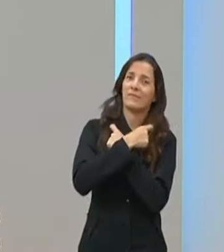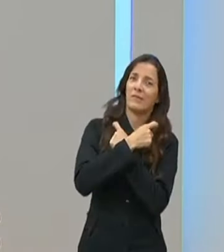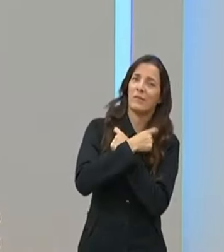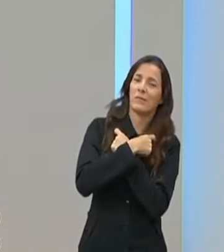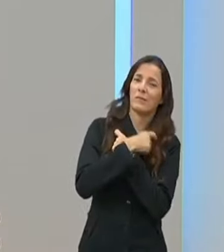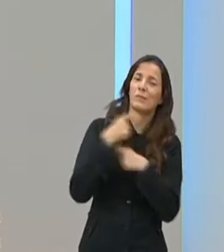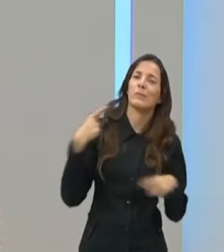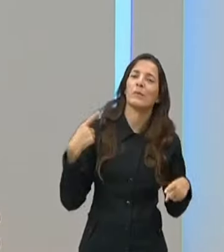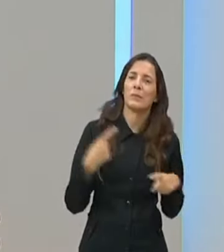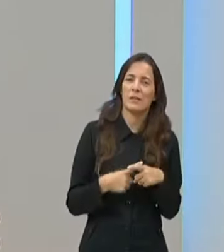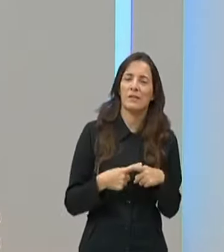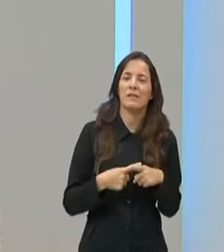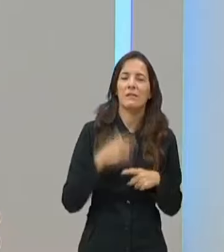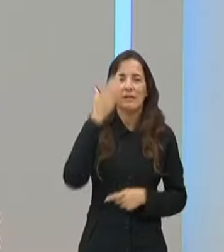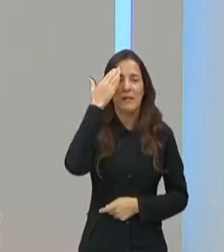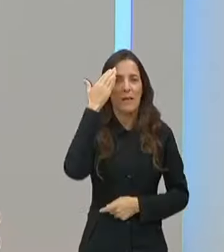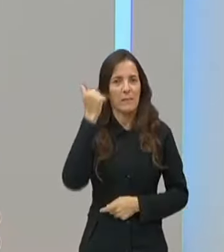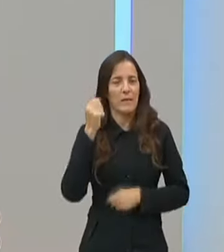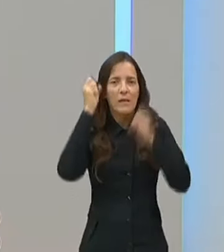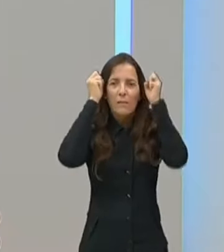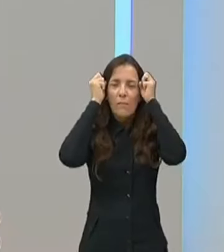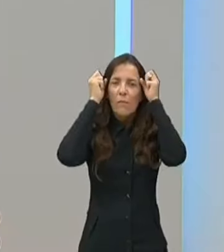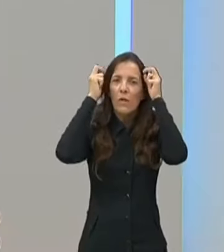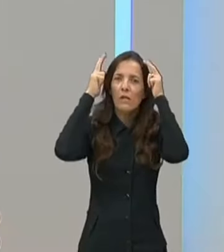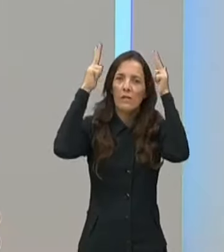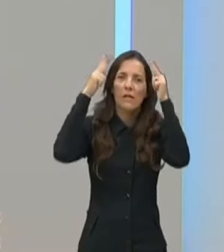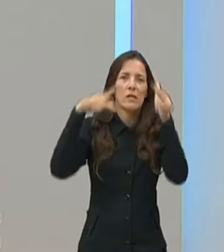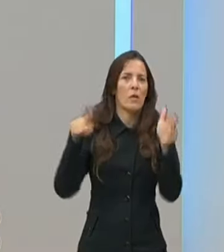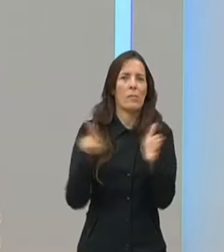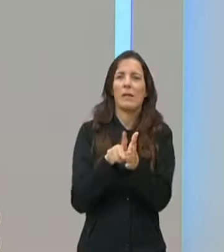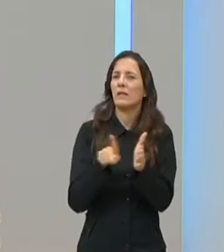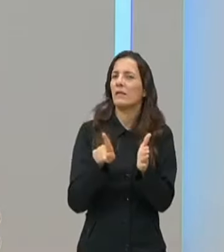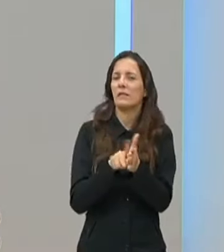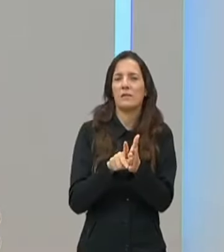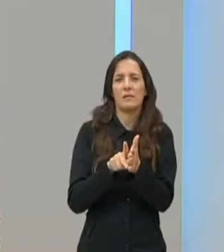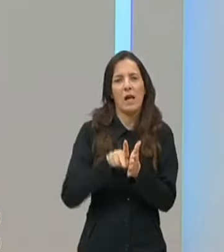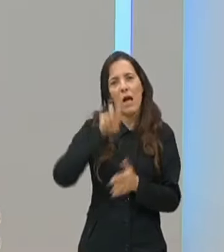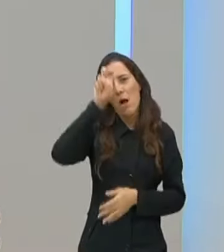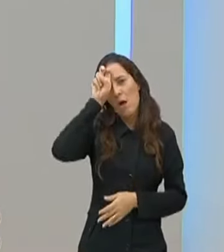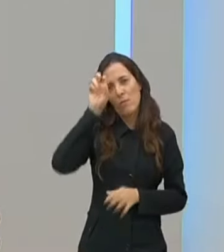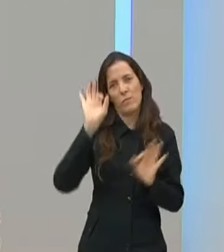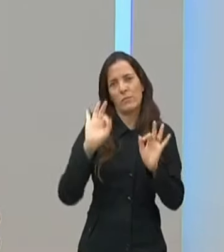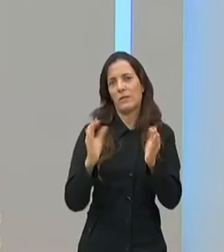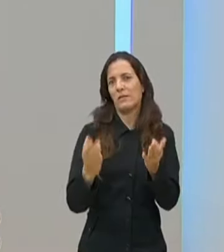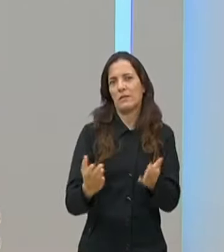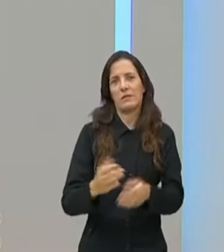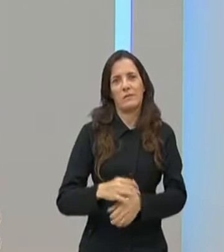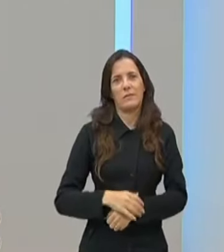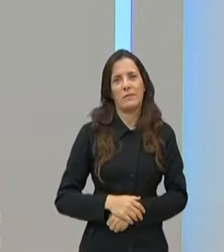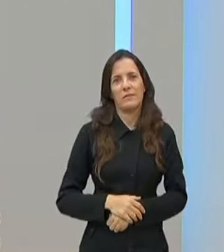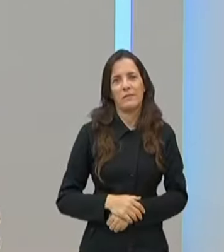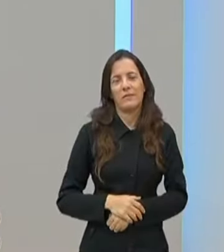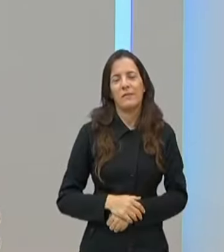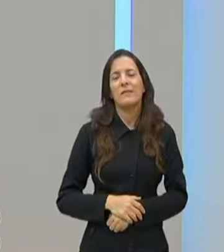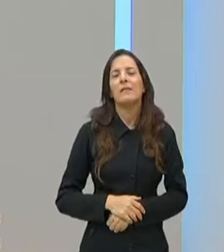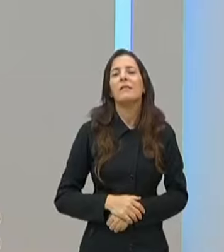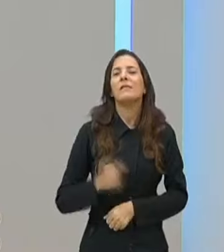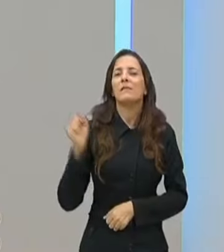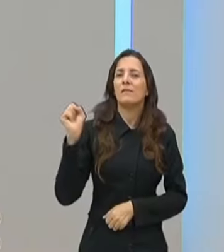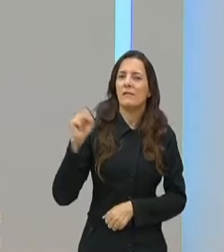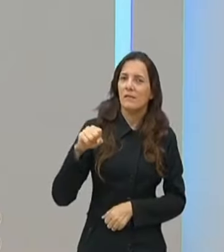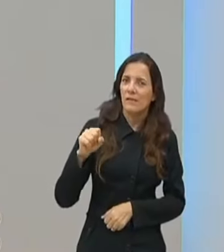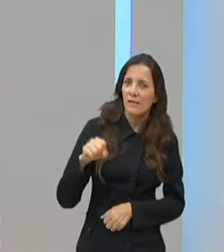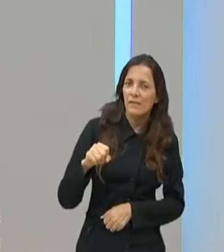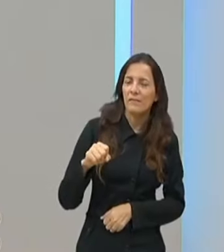o vitupério de Cristo, glória a Deus, do que os tesouros do Egito, porque tinha